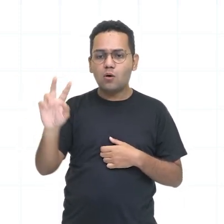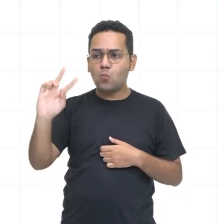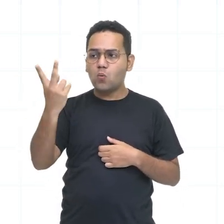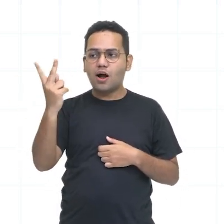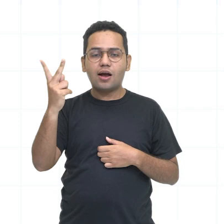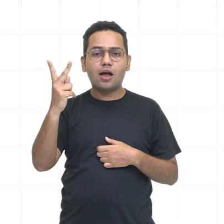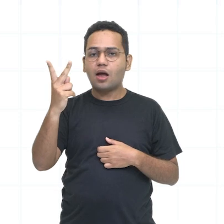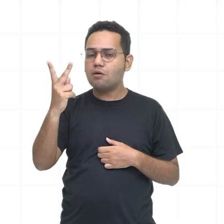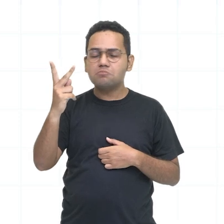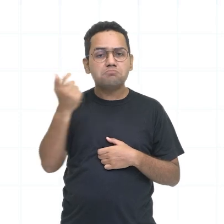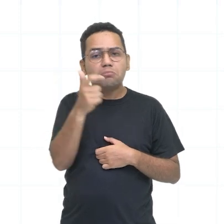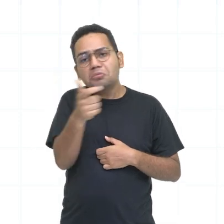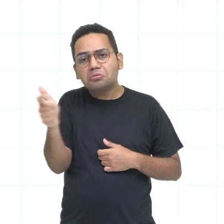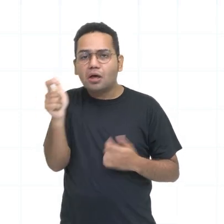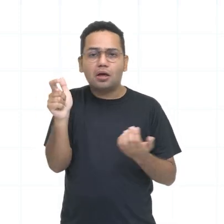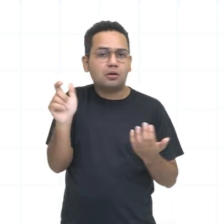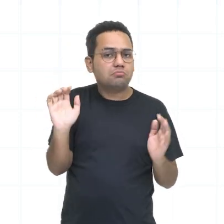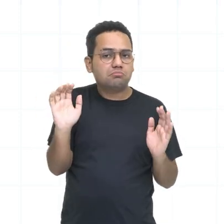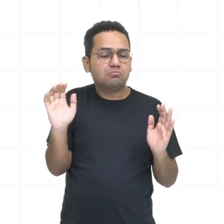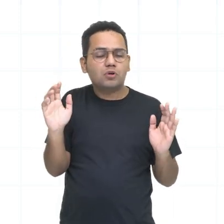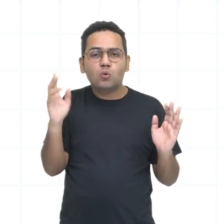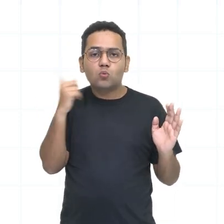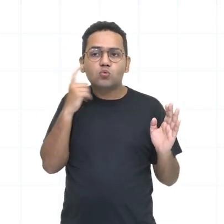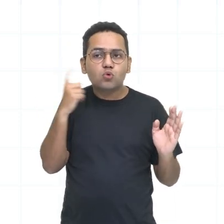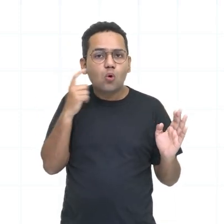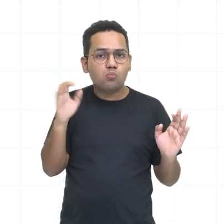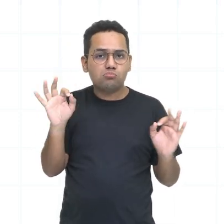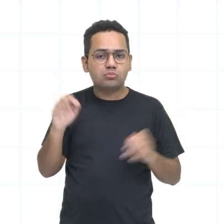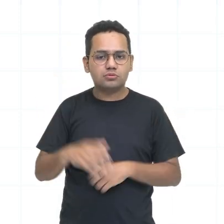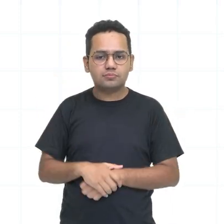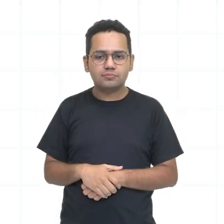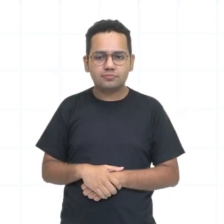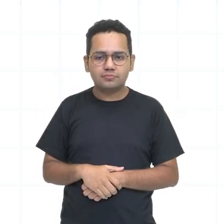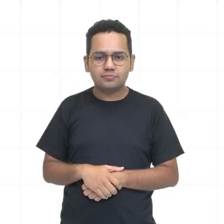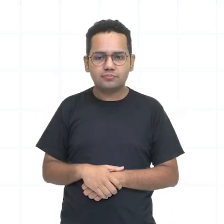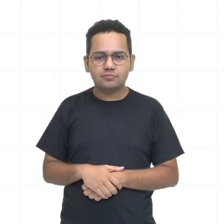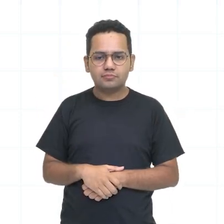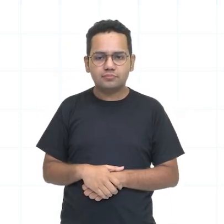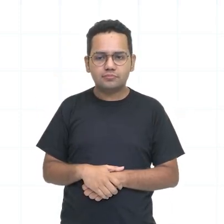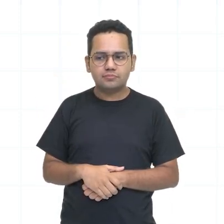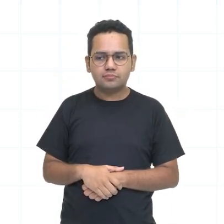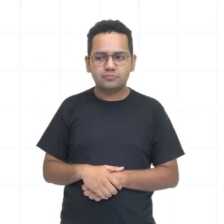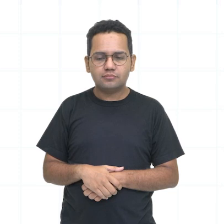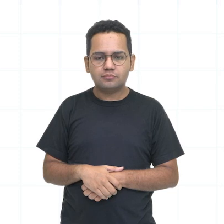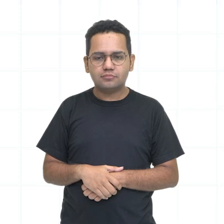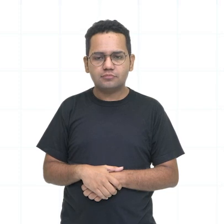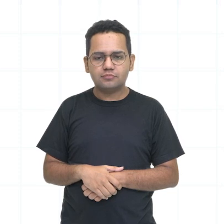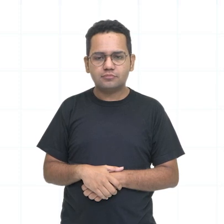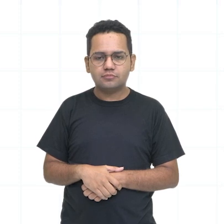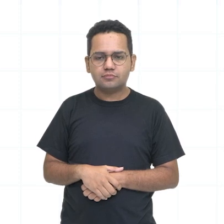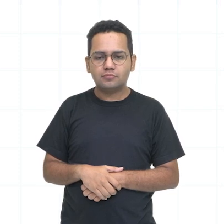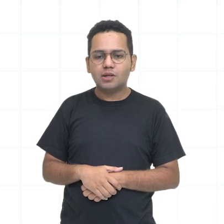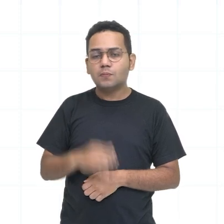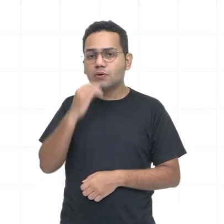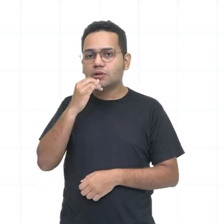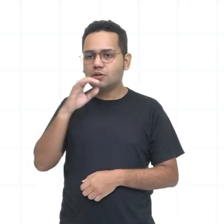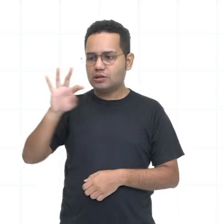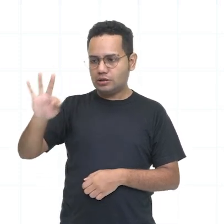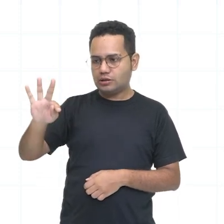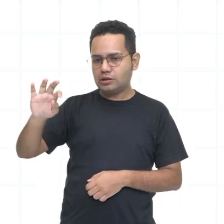H silencioso. Por exemplo, em technologies. Technologies, essa palavrinha, esse H não tem